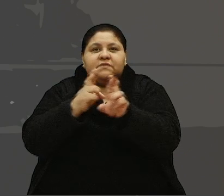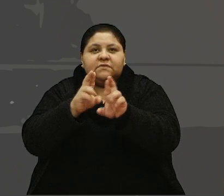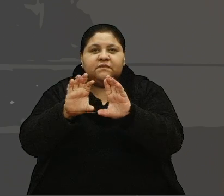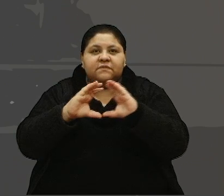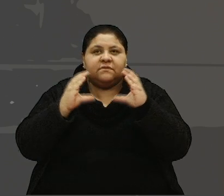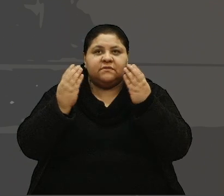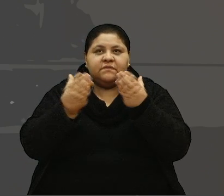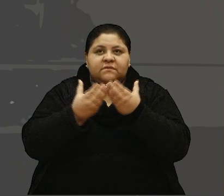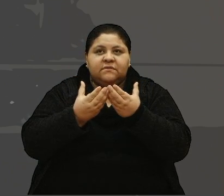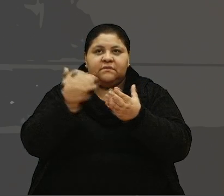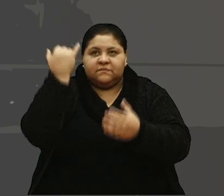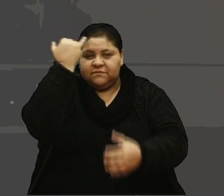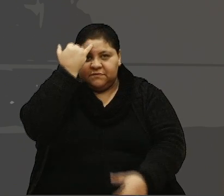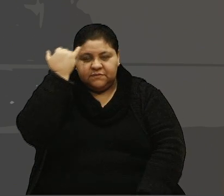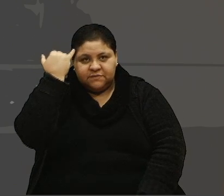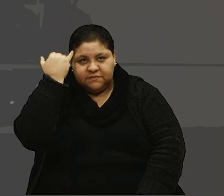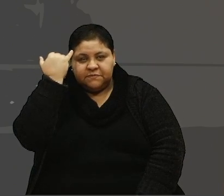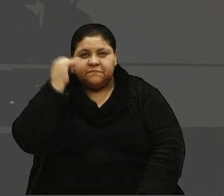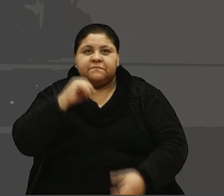nosso grande D'Ambros.